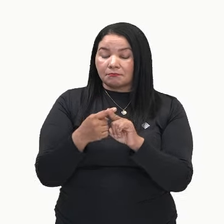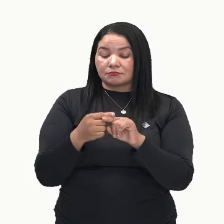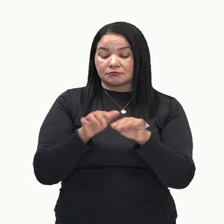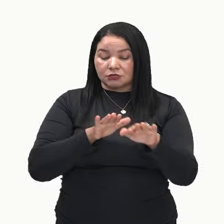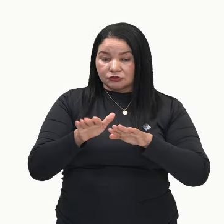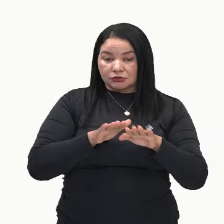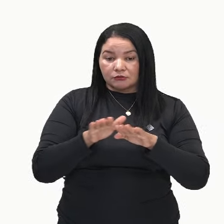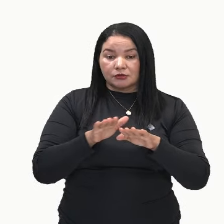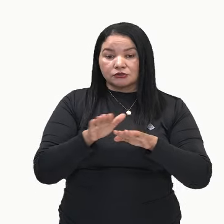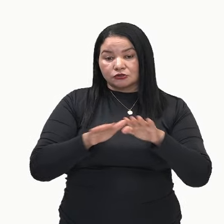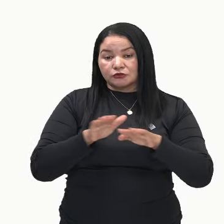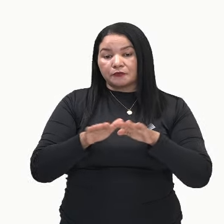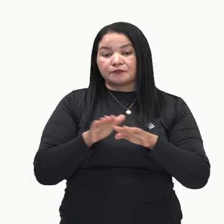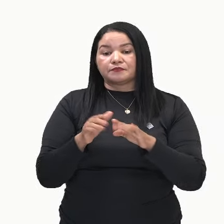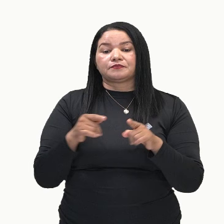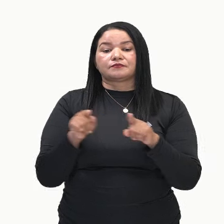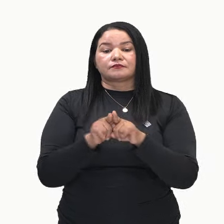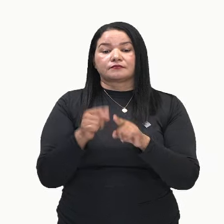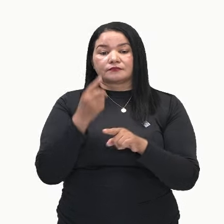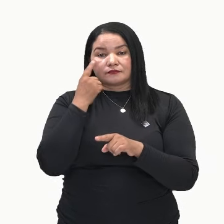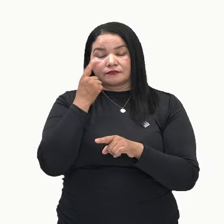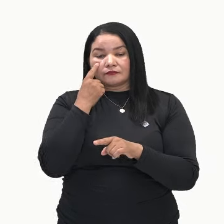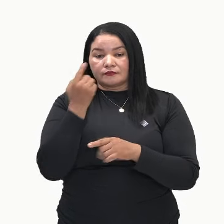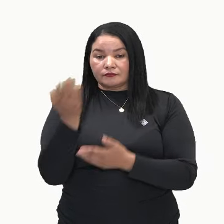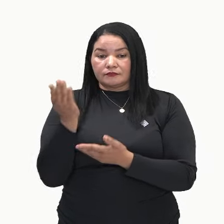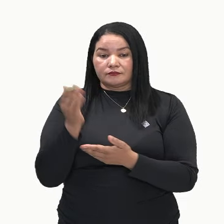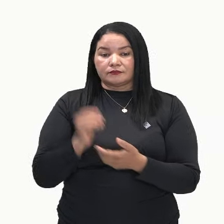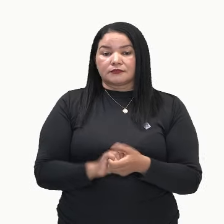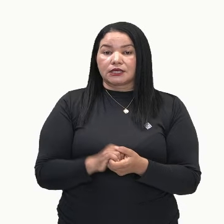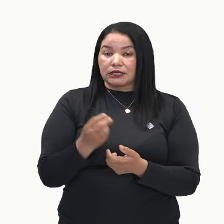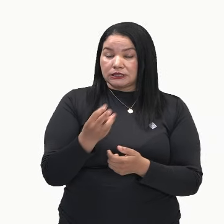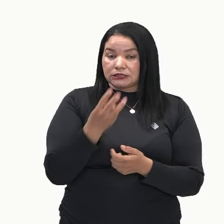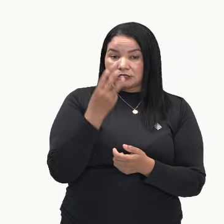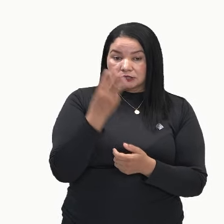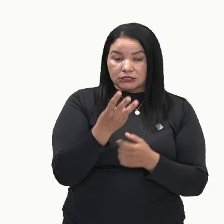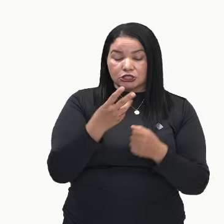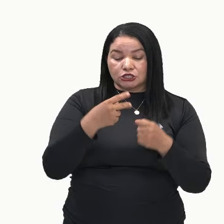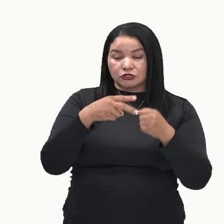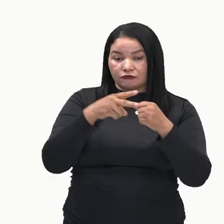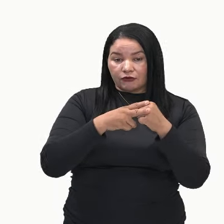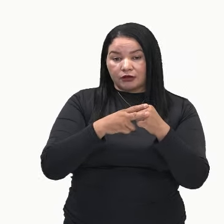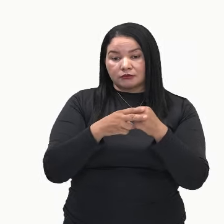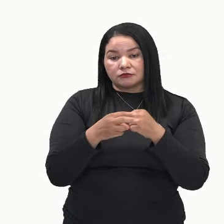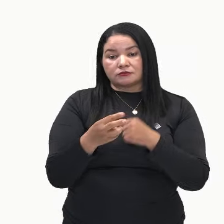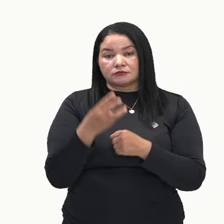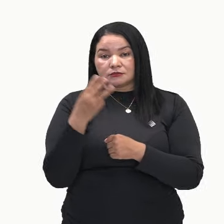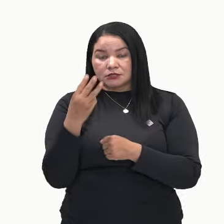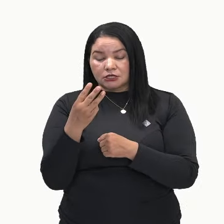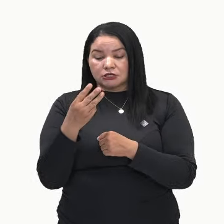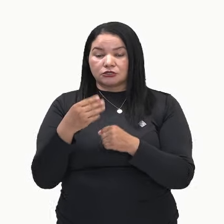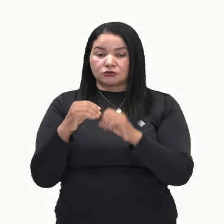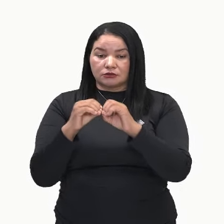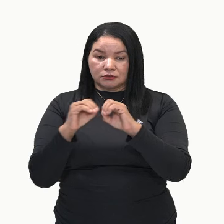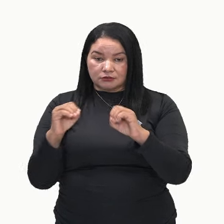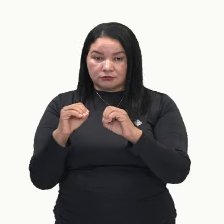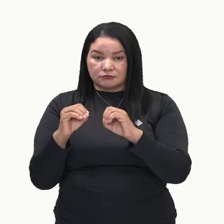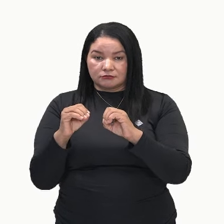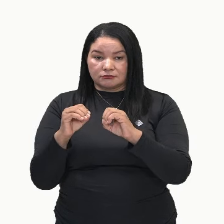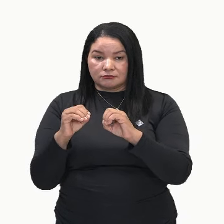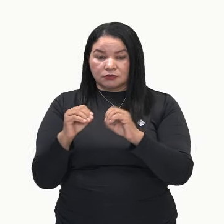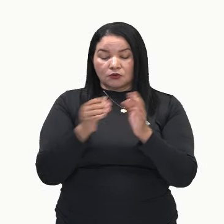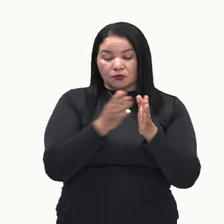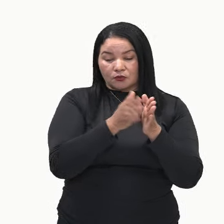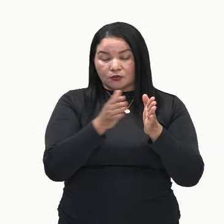eu danço, eu sapateio. Três verbos, três orações. E essa é a lógica que nós precisamos